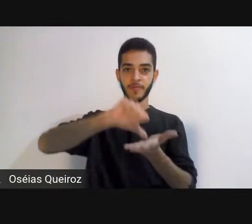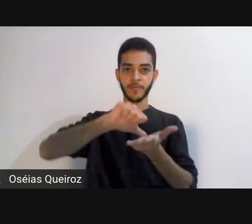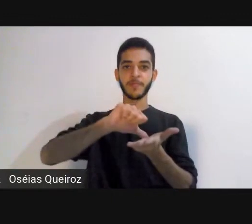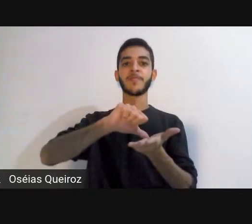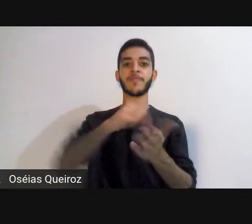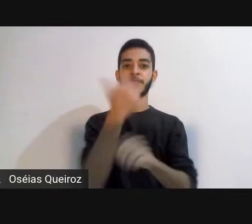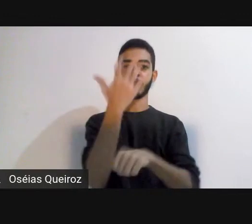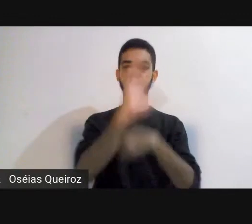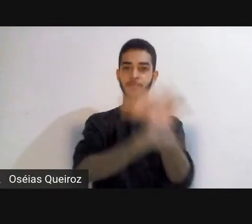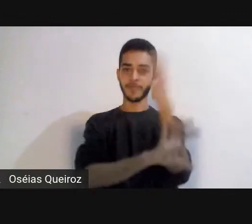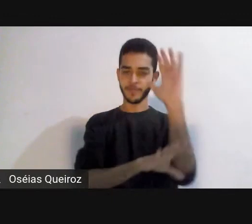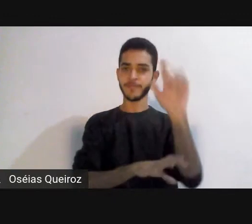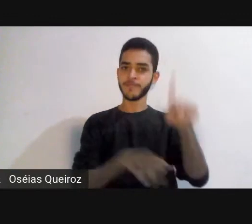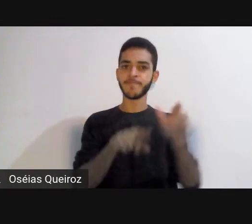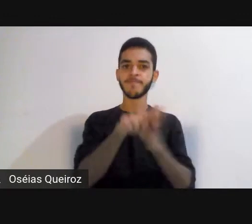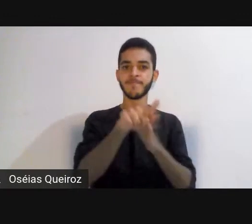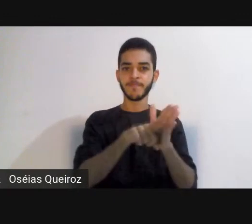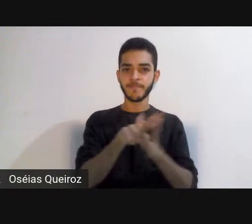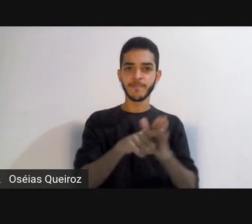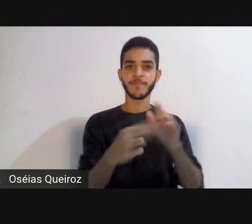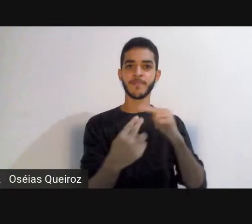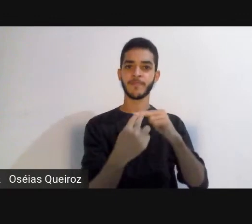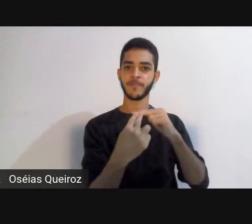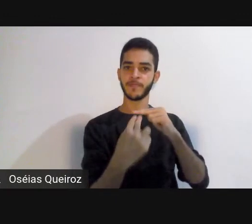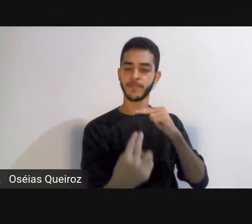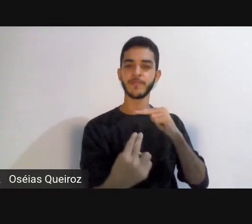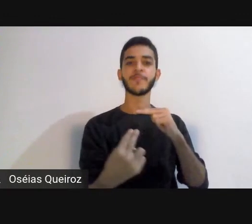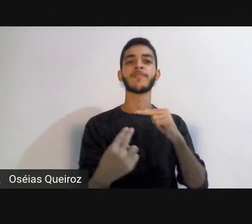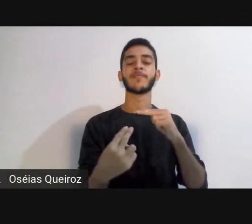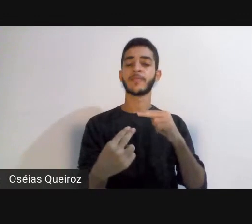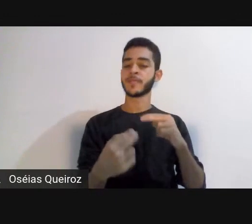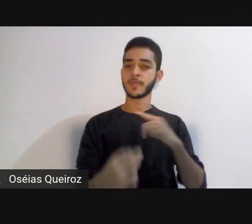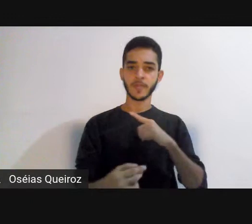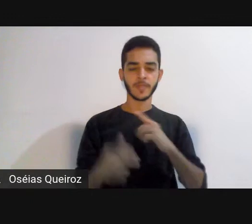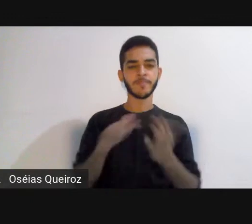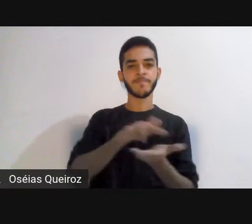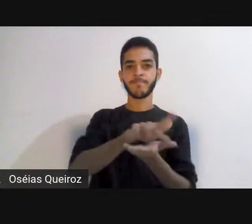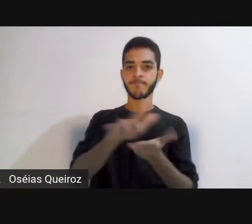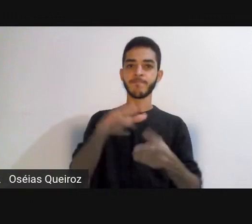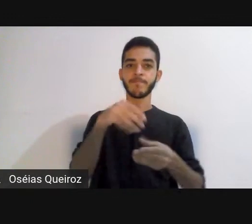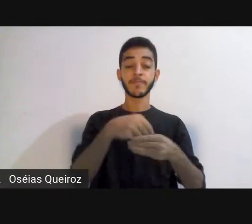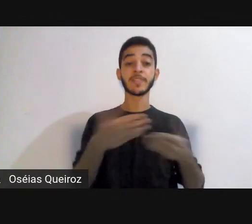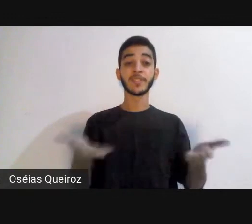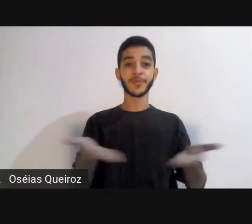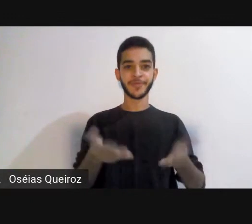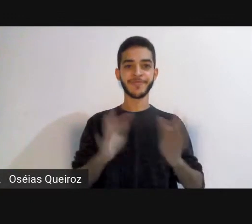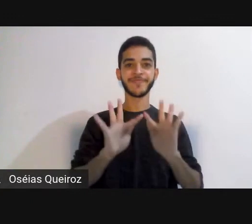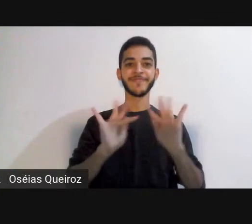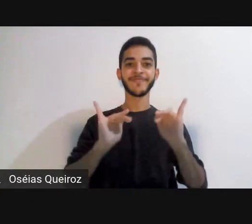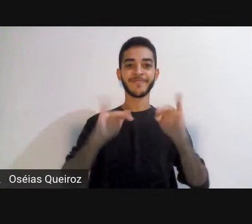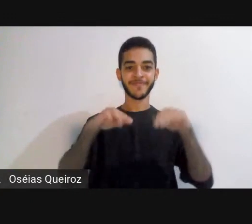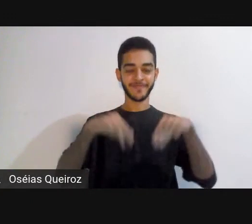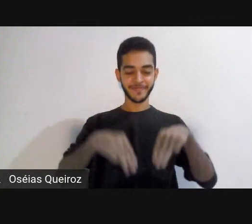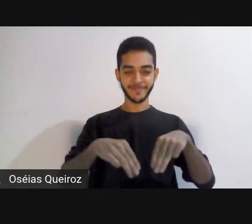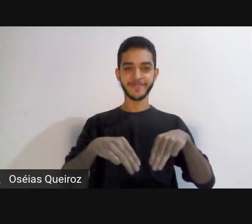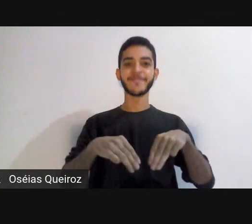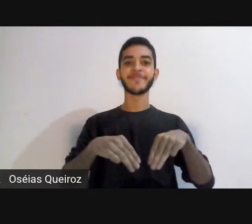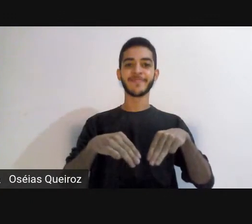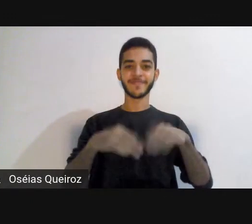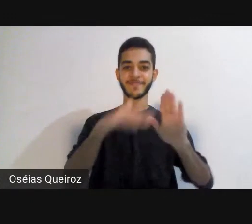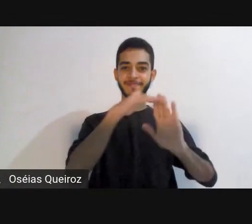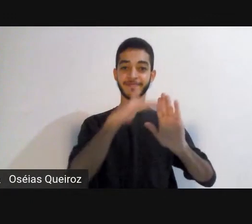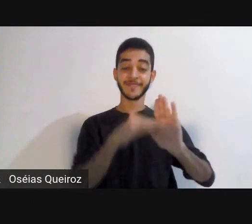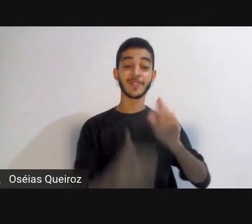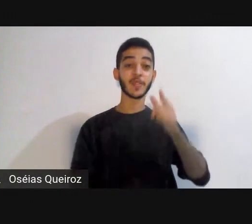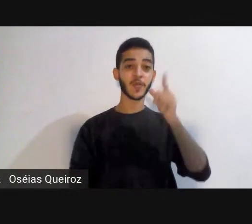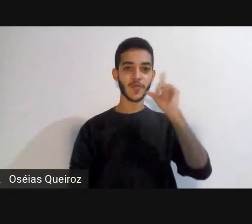inovação, de pesquisa e extensão. Então, para o encerramento dessa programação, desde ontem,